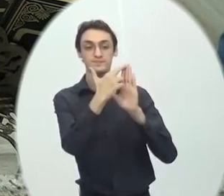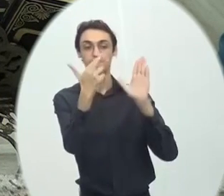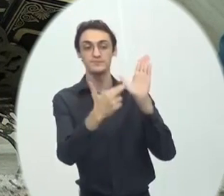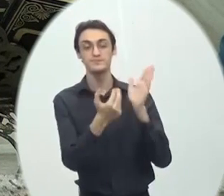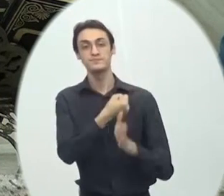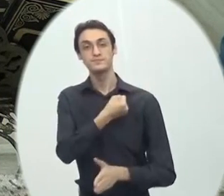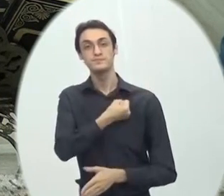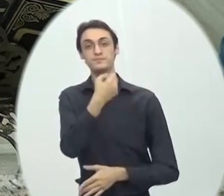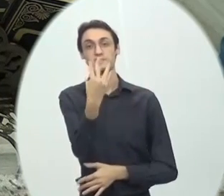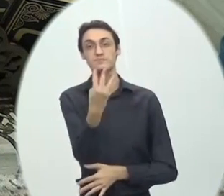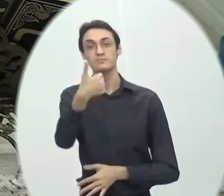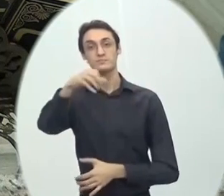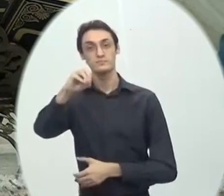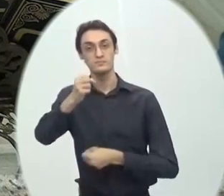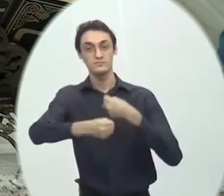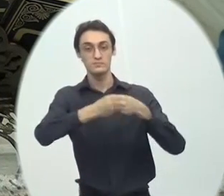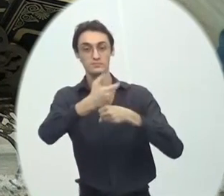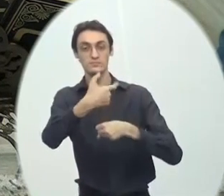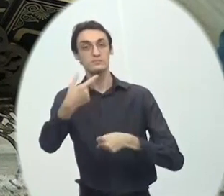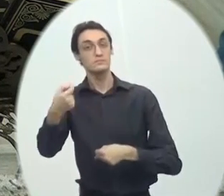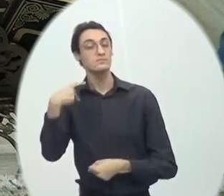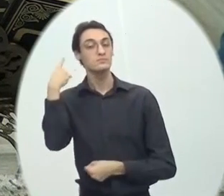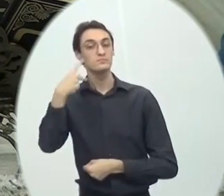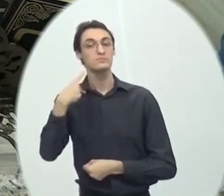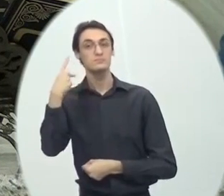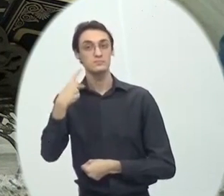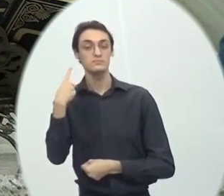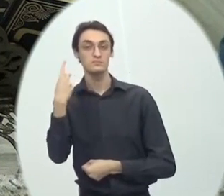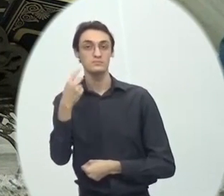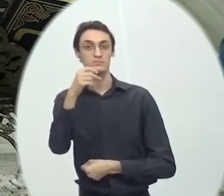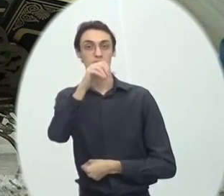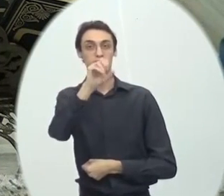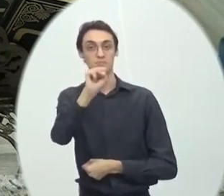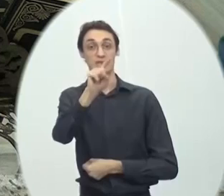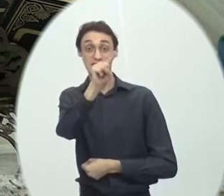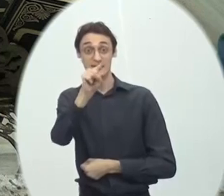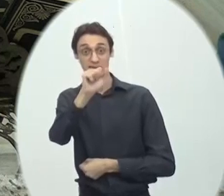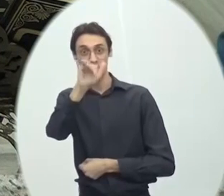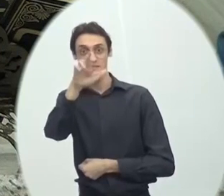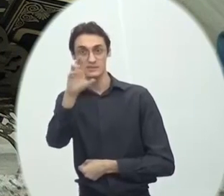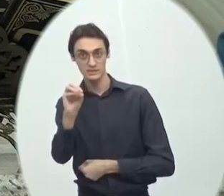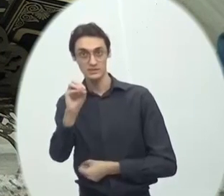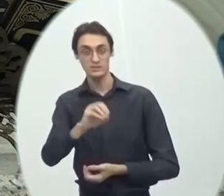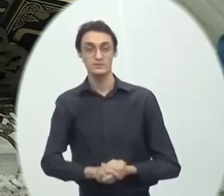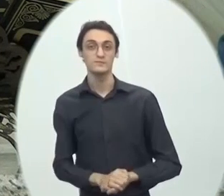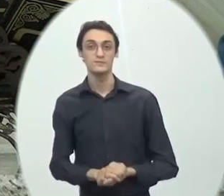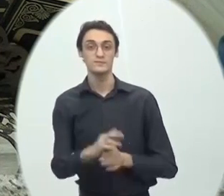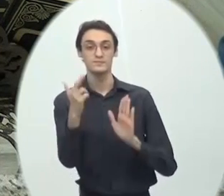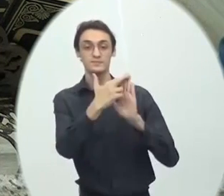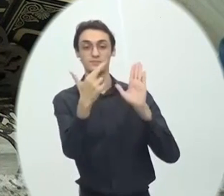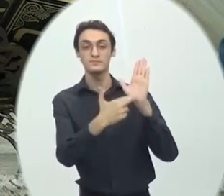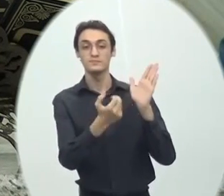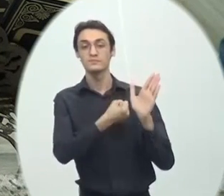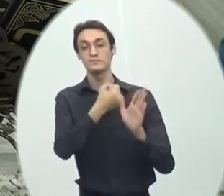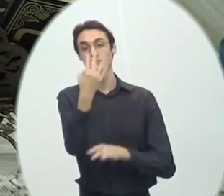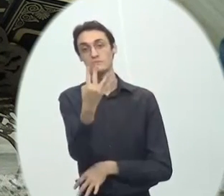Requerimento número 410/2020, de autoria do vereador Zairo Casagrande.